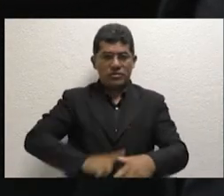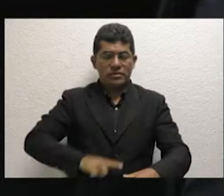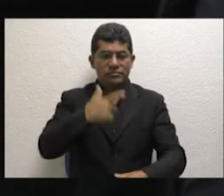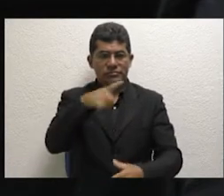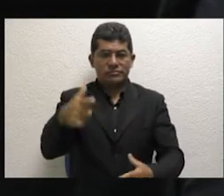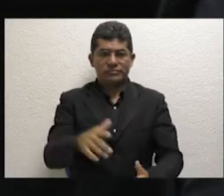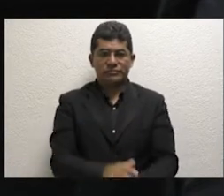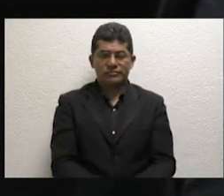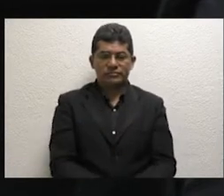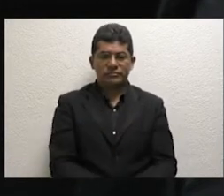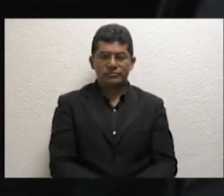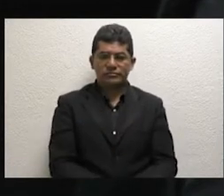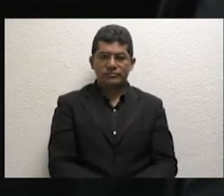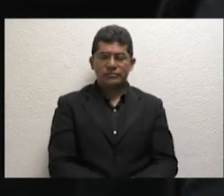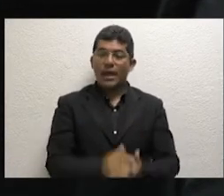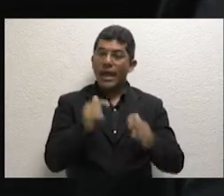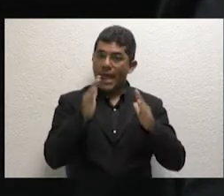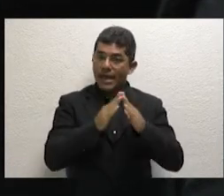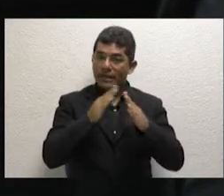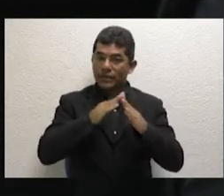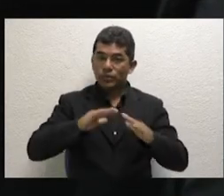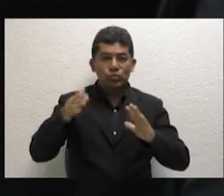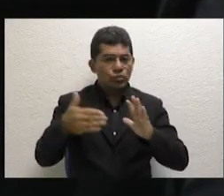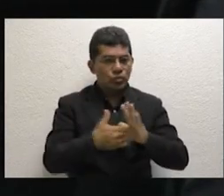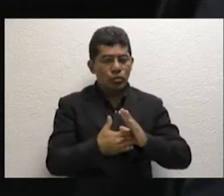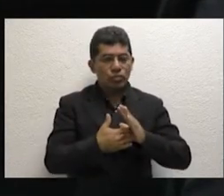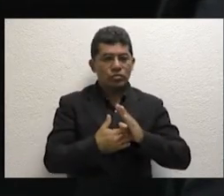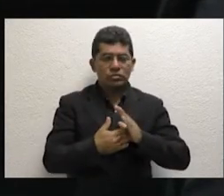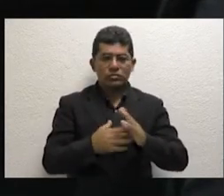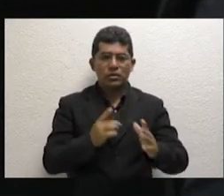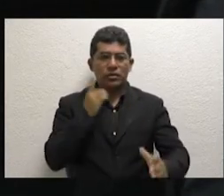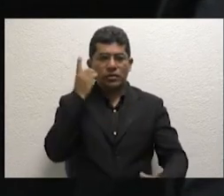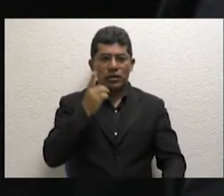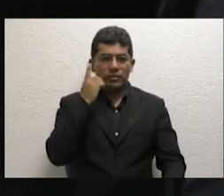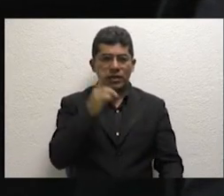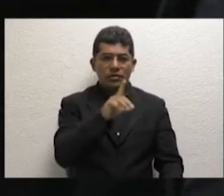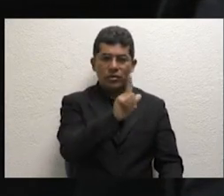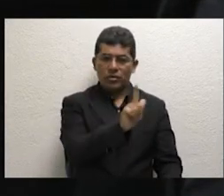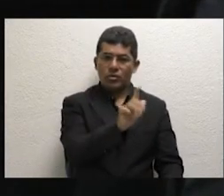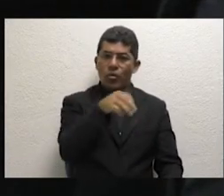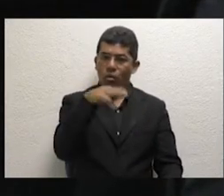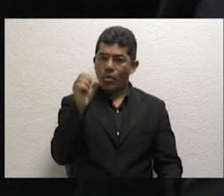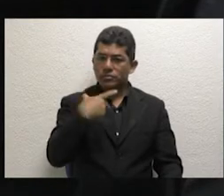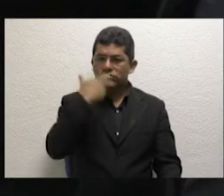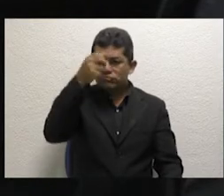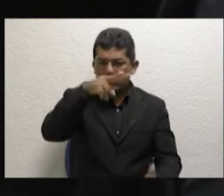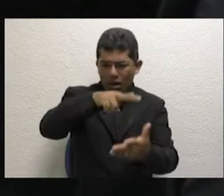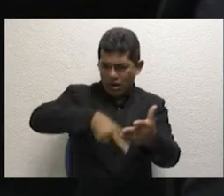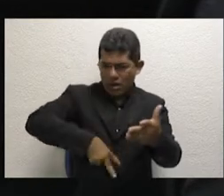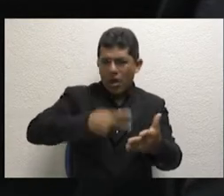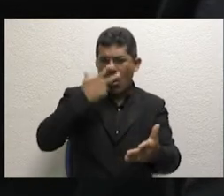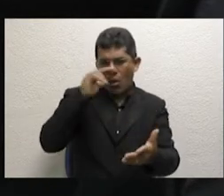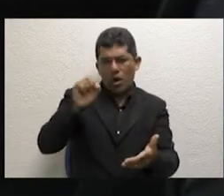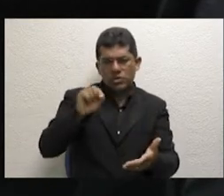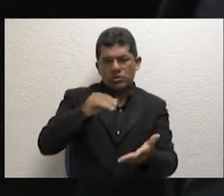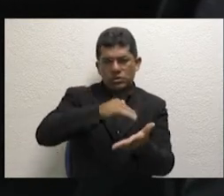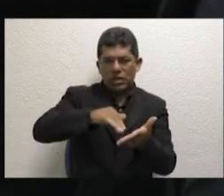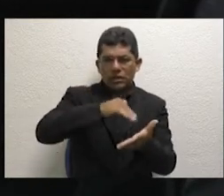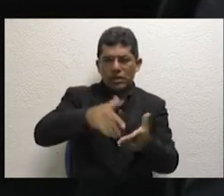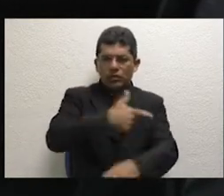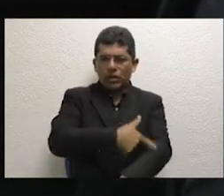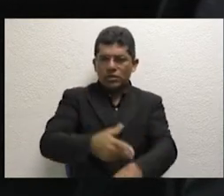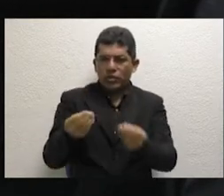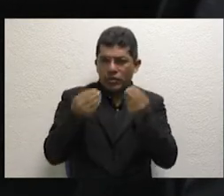então todo o esforço que o doutor Gomes leu eu creio que deve ser pelo secretário de educação uma nota que foi